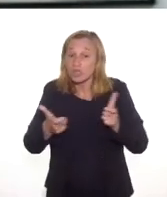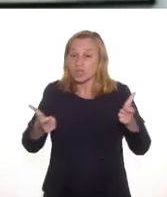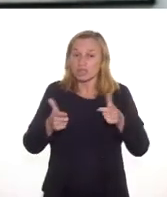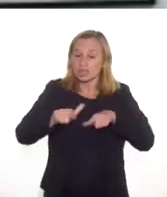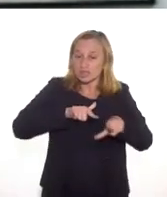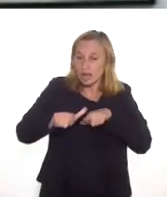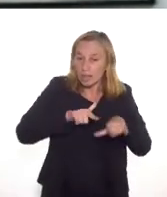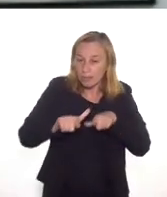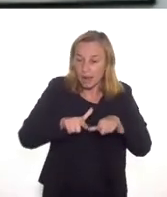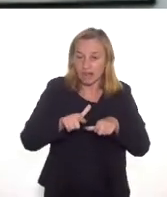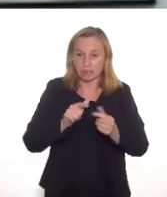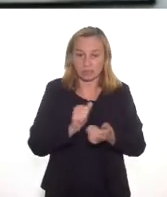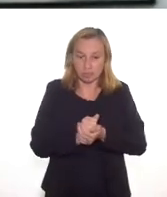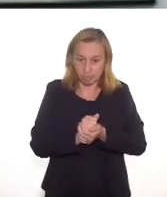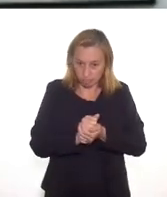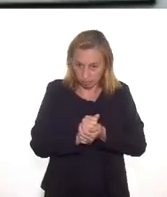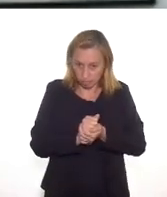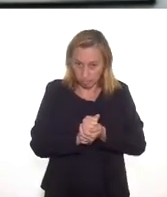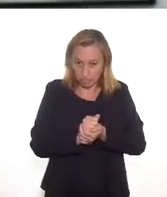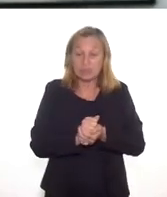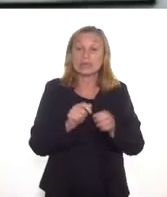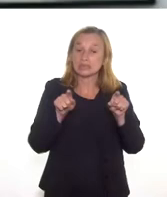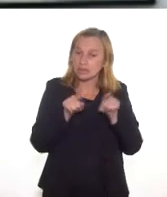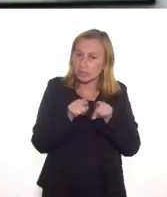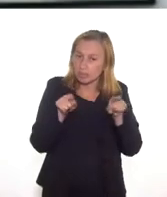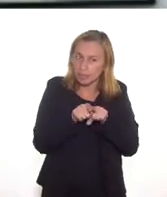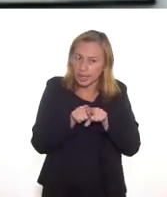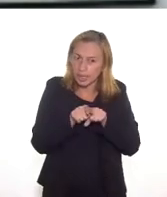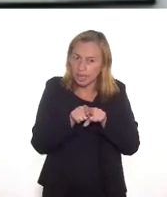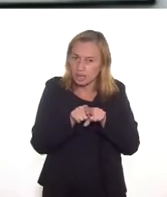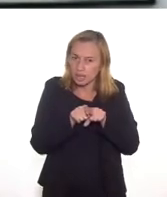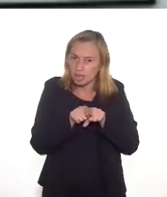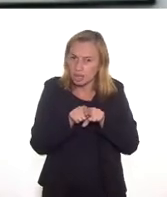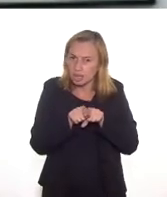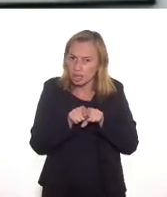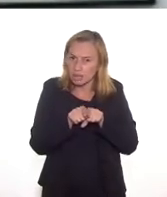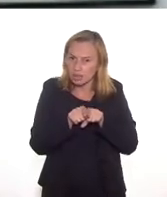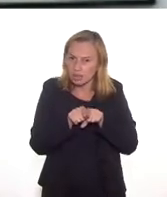operação que culminou com também